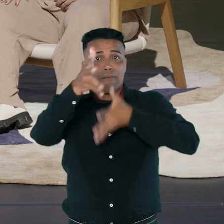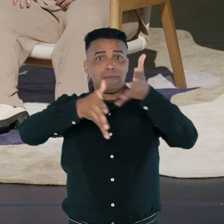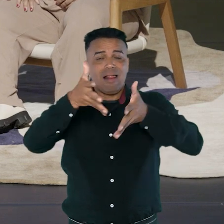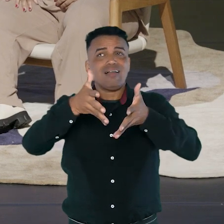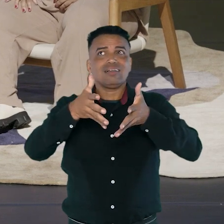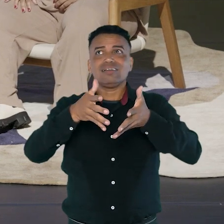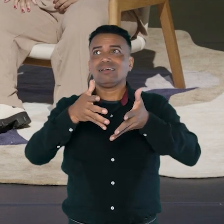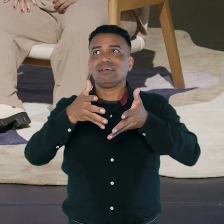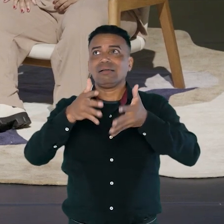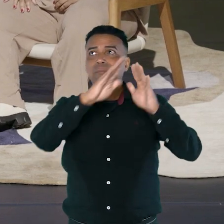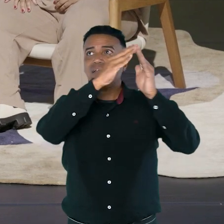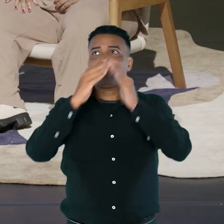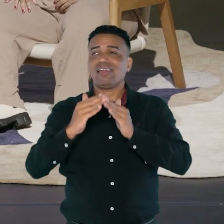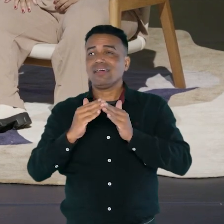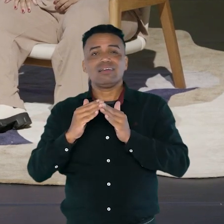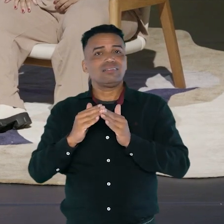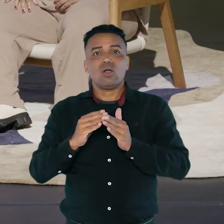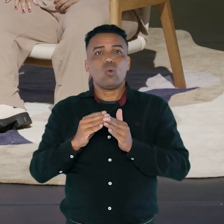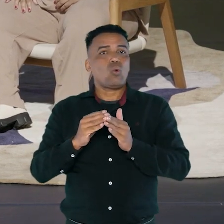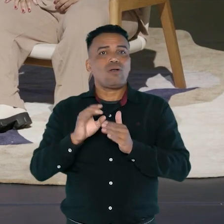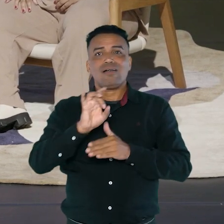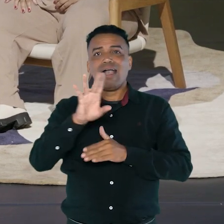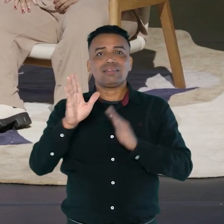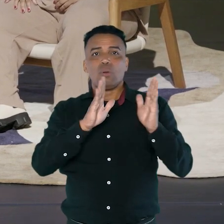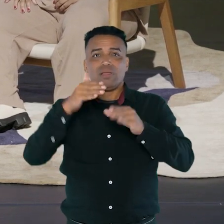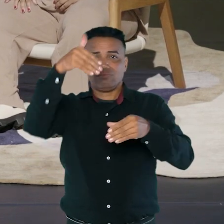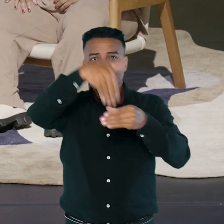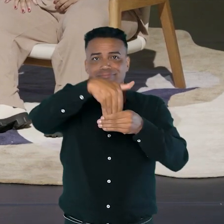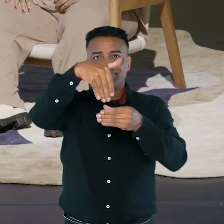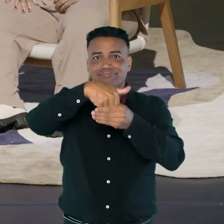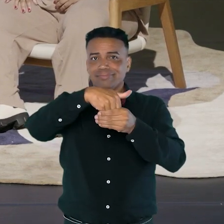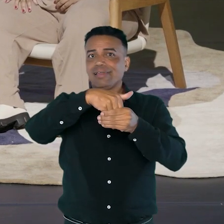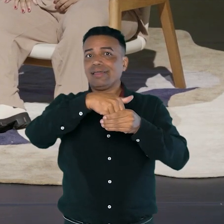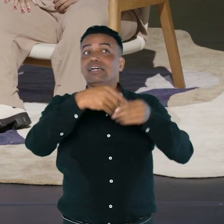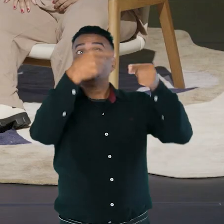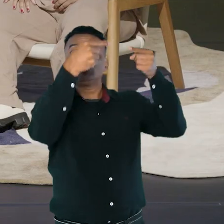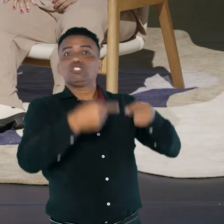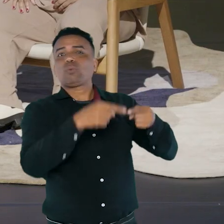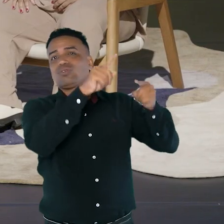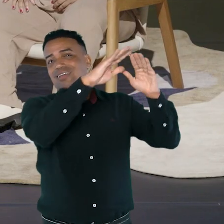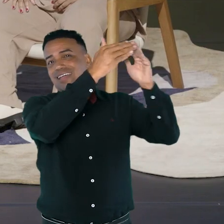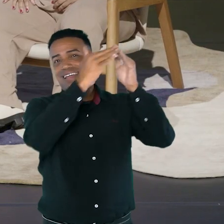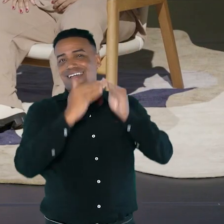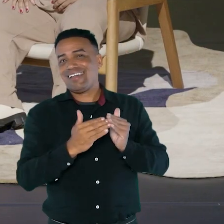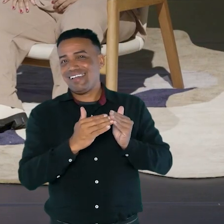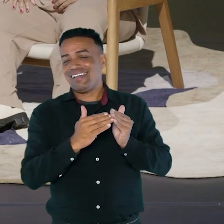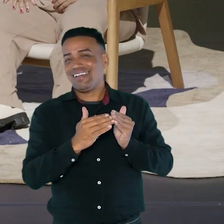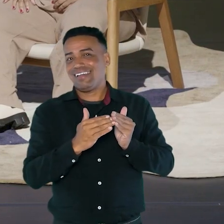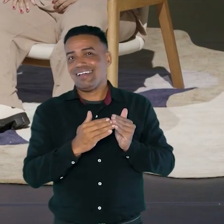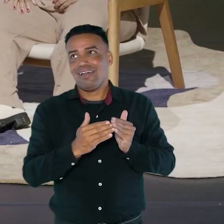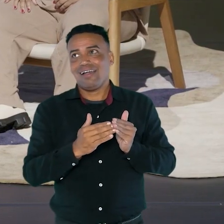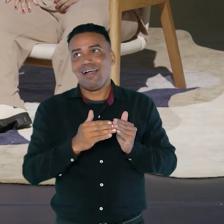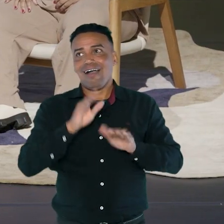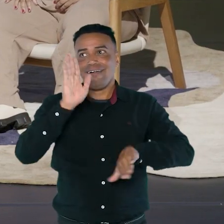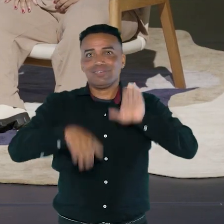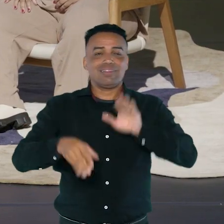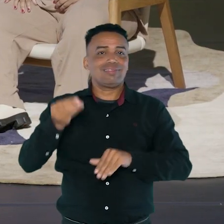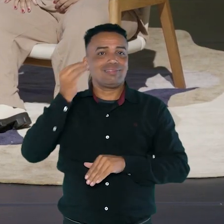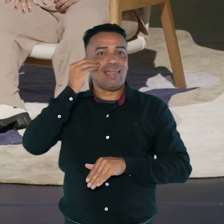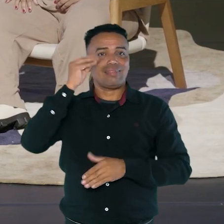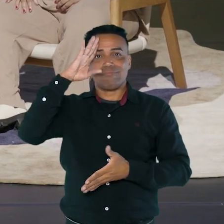cada eleição disputa esse território milímetro por milímetro, né? E que muitas vezes